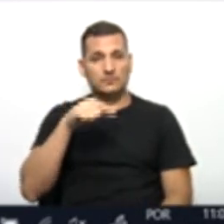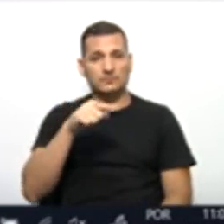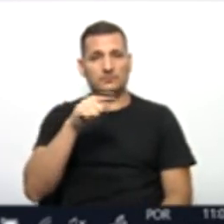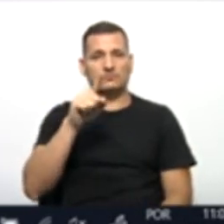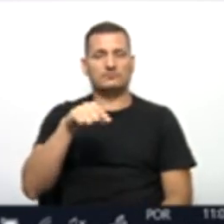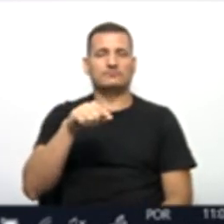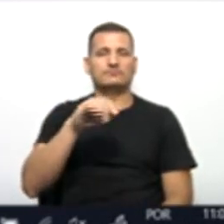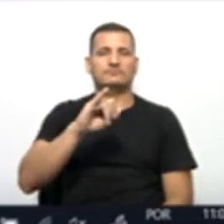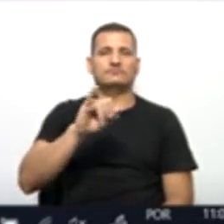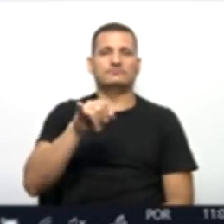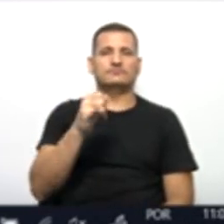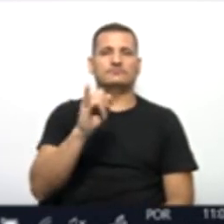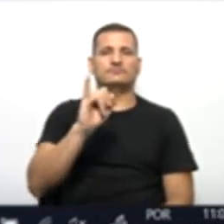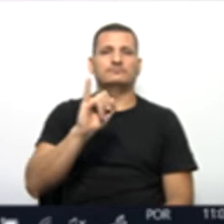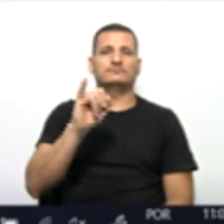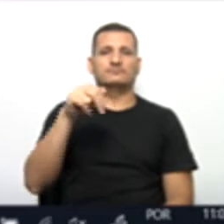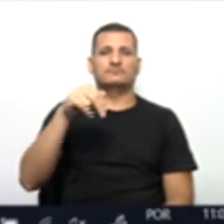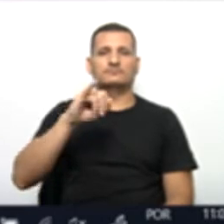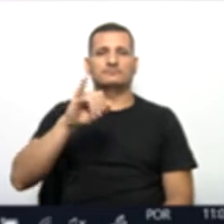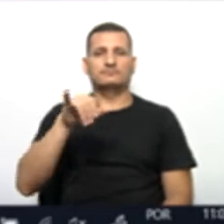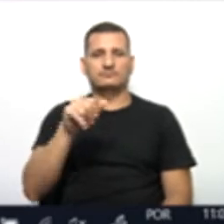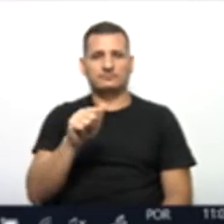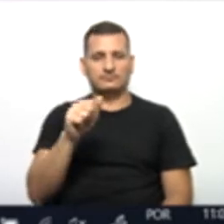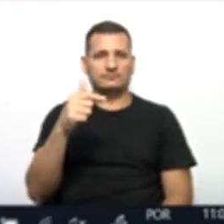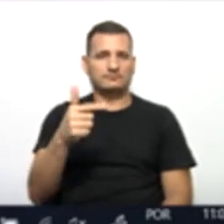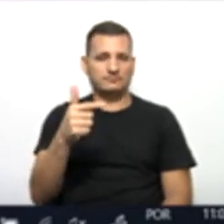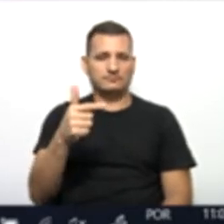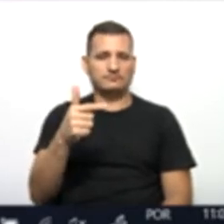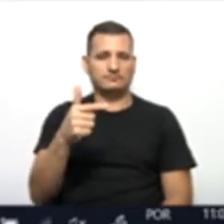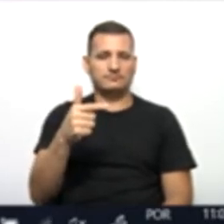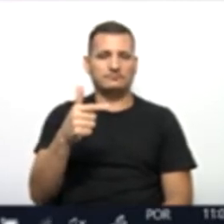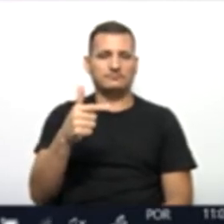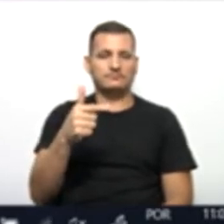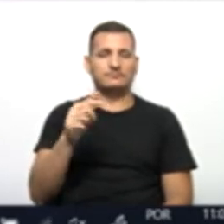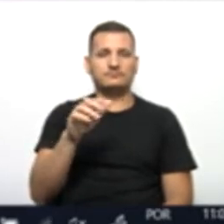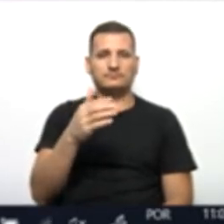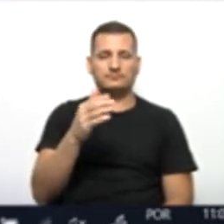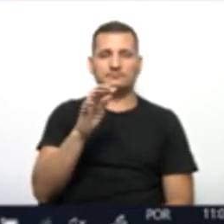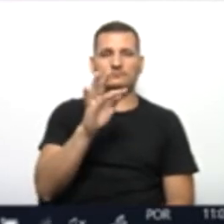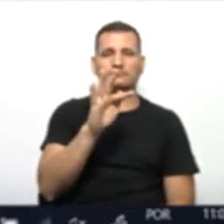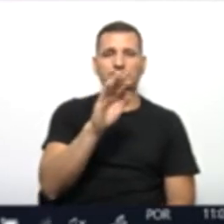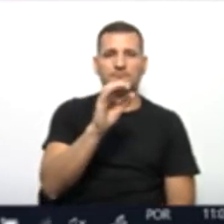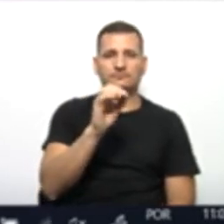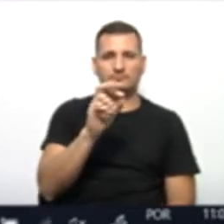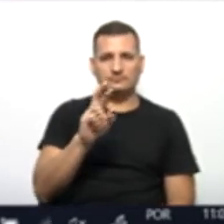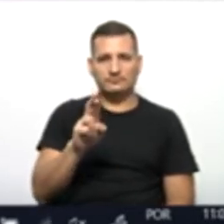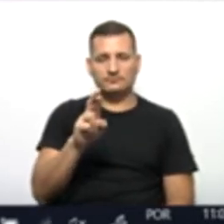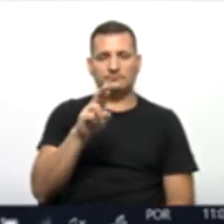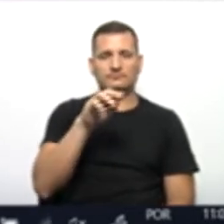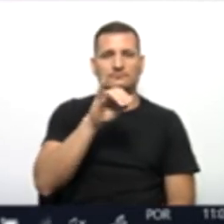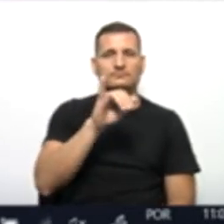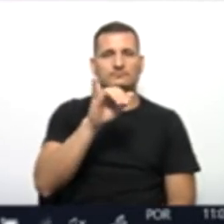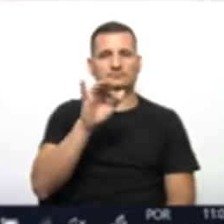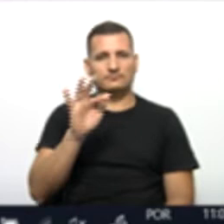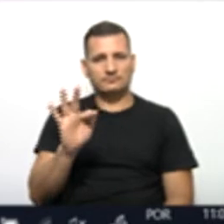já também venho falando durante as aulas estão tanto for quanto if elsie vai ser assim